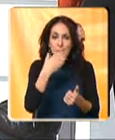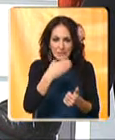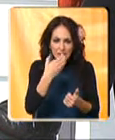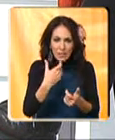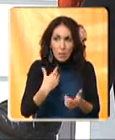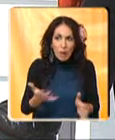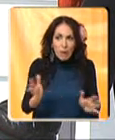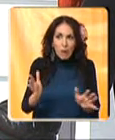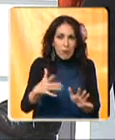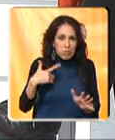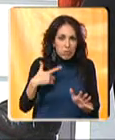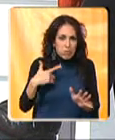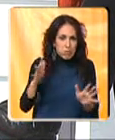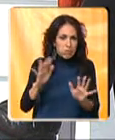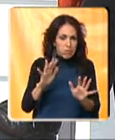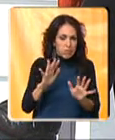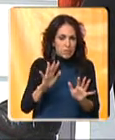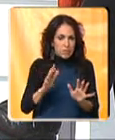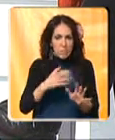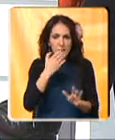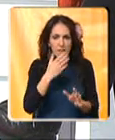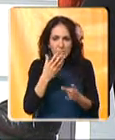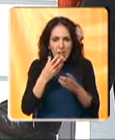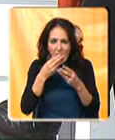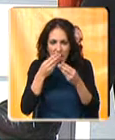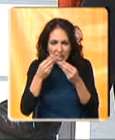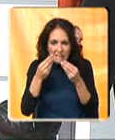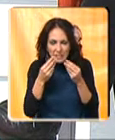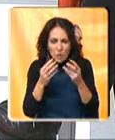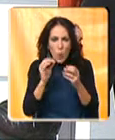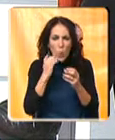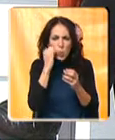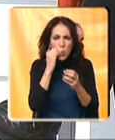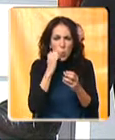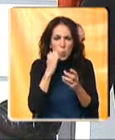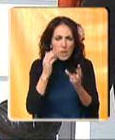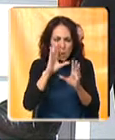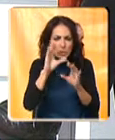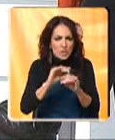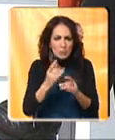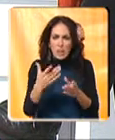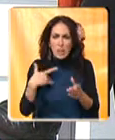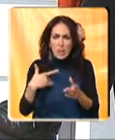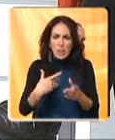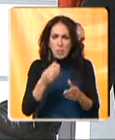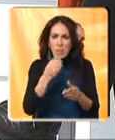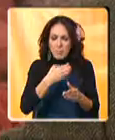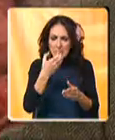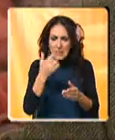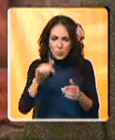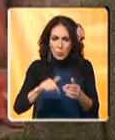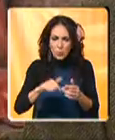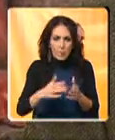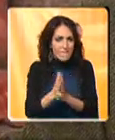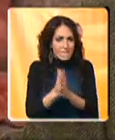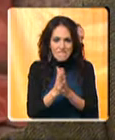maçãs eu tinha medo, porque, não sei, pela textura fazia-me... Ou me doeu muito uma vez, ou qualquer coisa, eu maçãs tinha medo. E hoje em dia